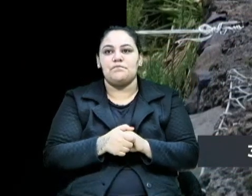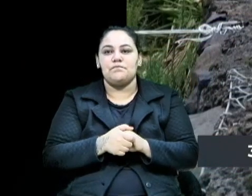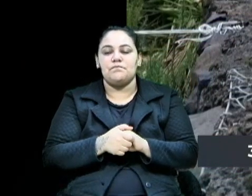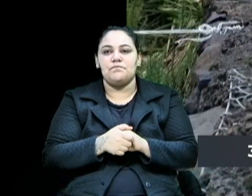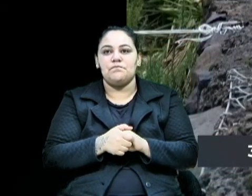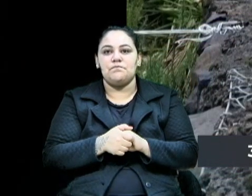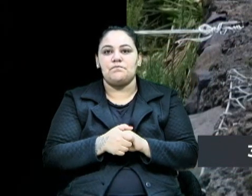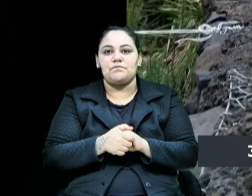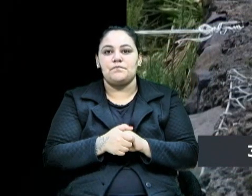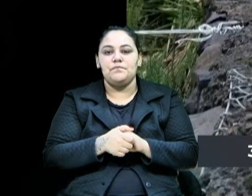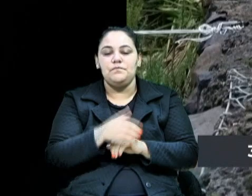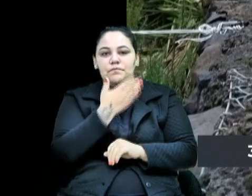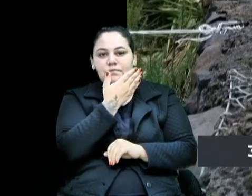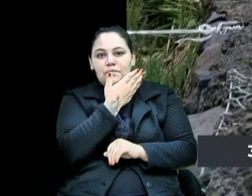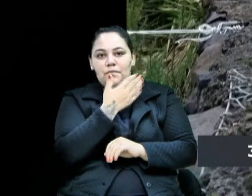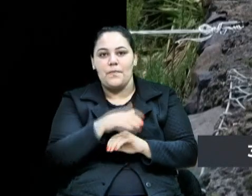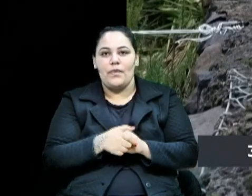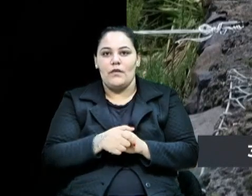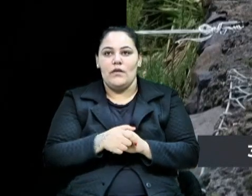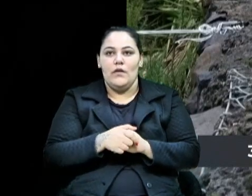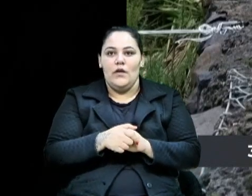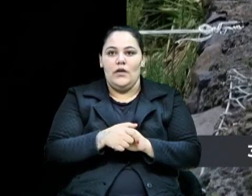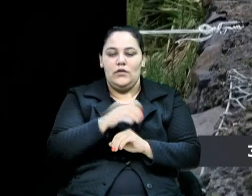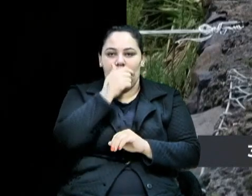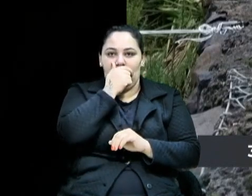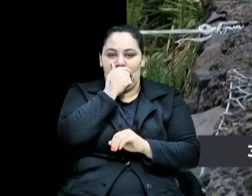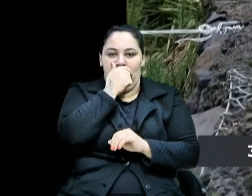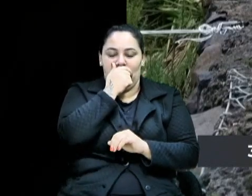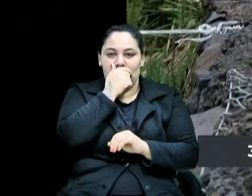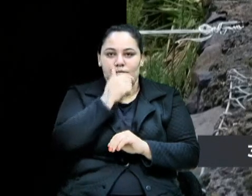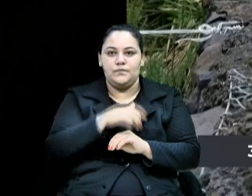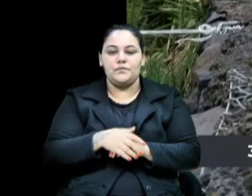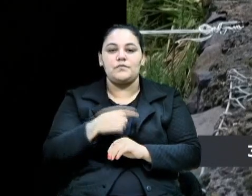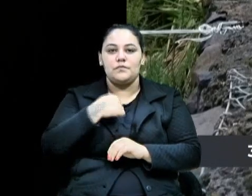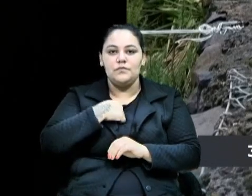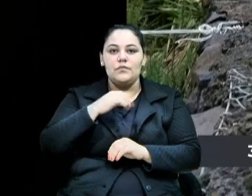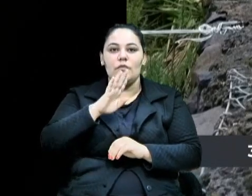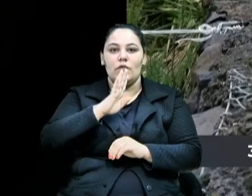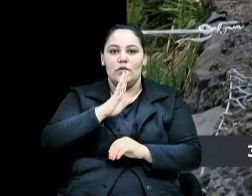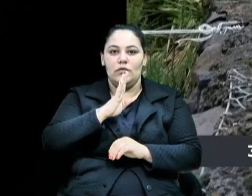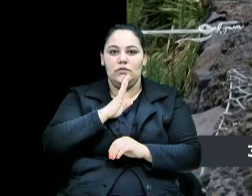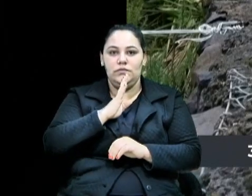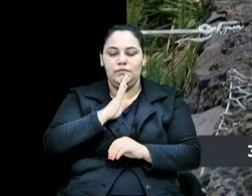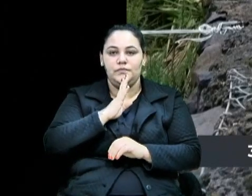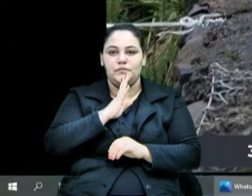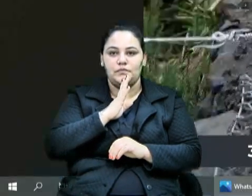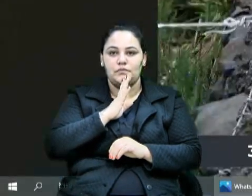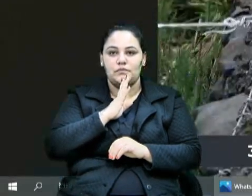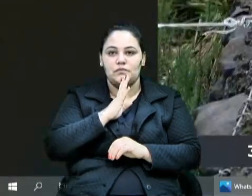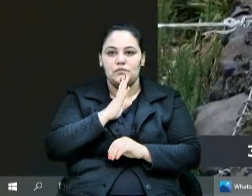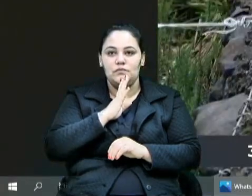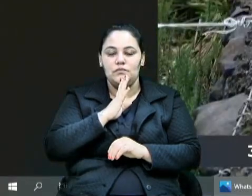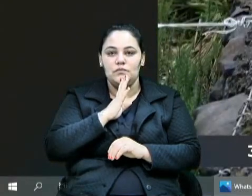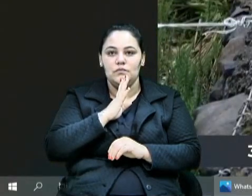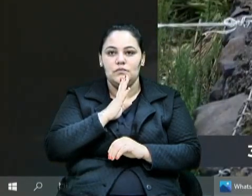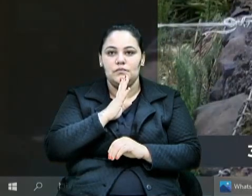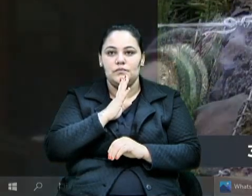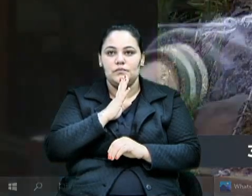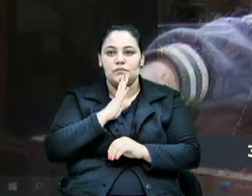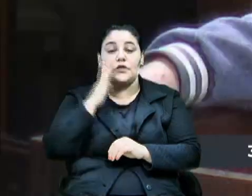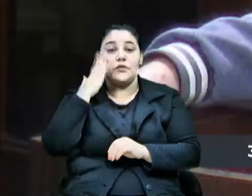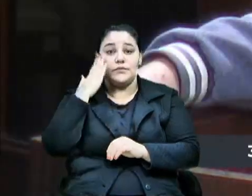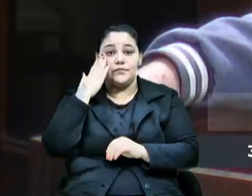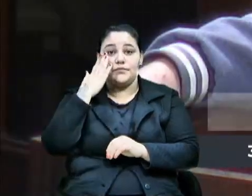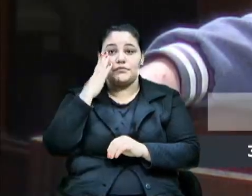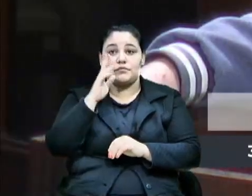jamais ninguém é mais conhecedor do que aquele problema que o prefeito Odiló. Porque quando eu fui subprefeito de